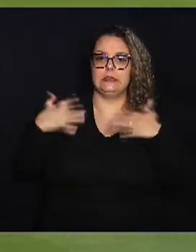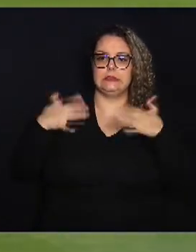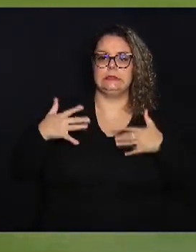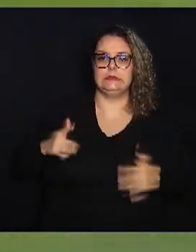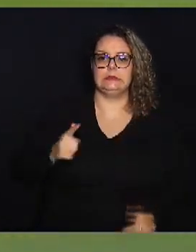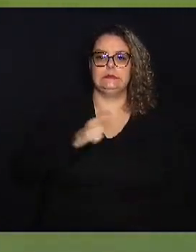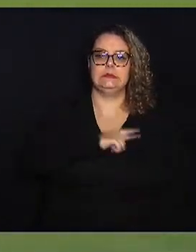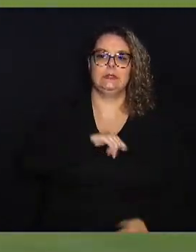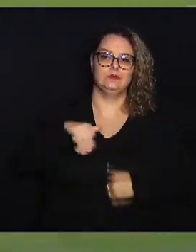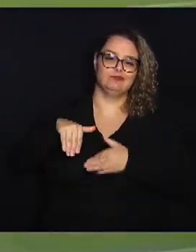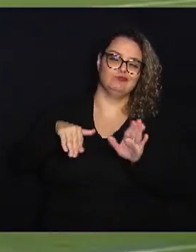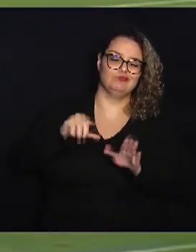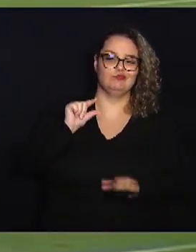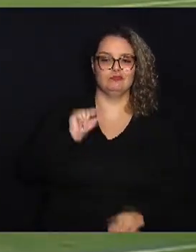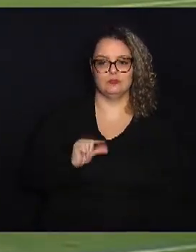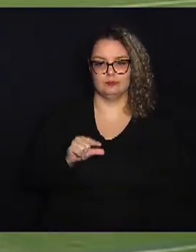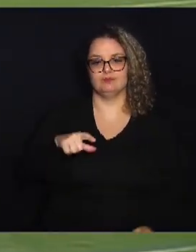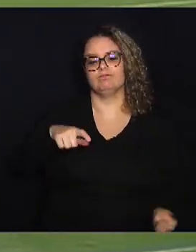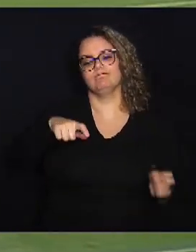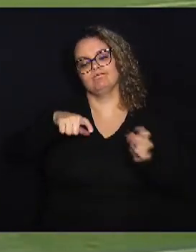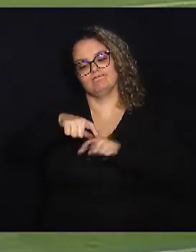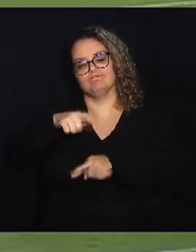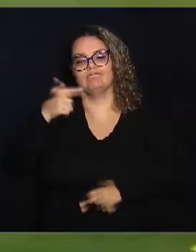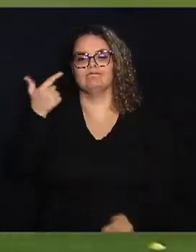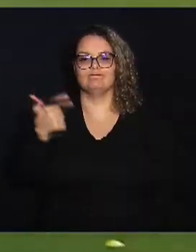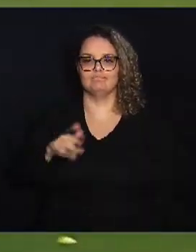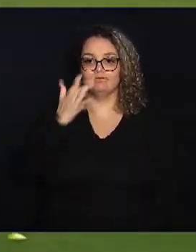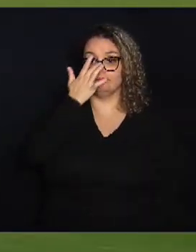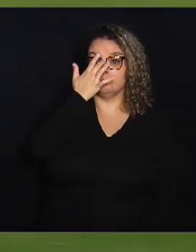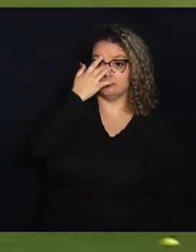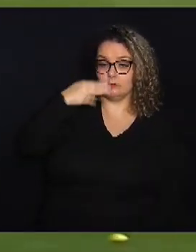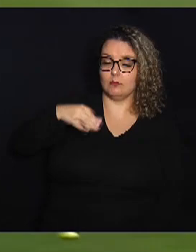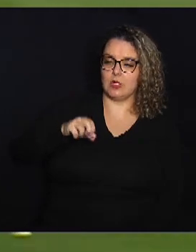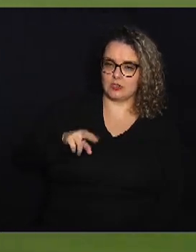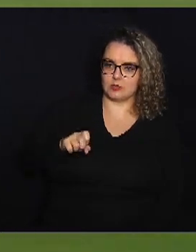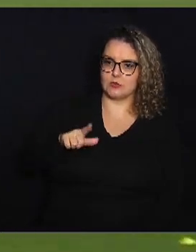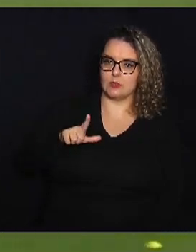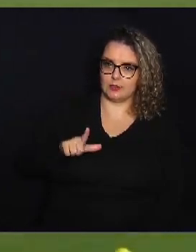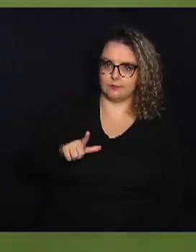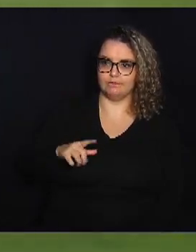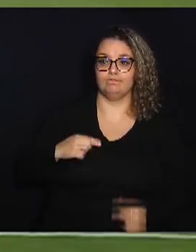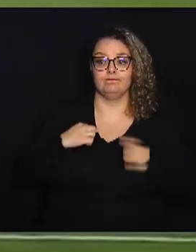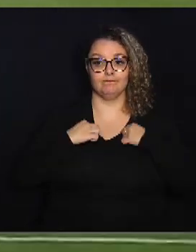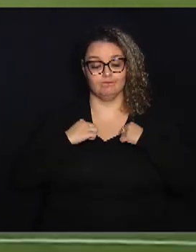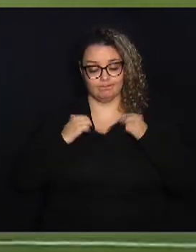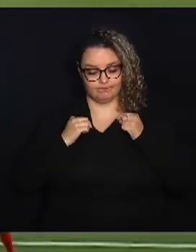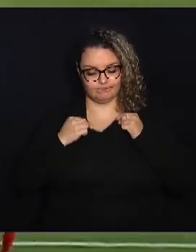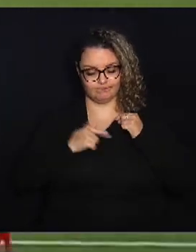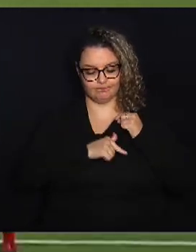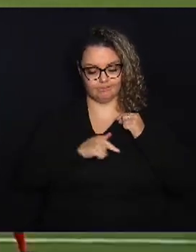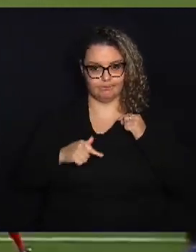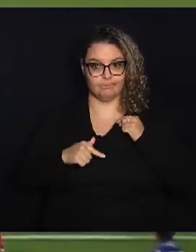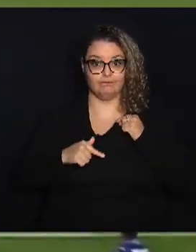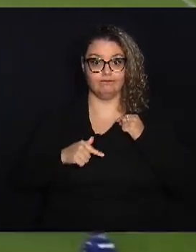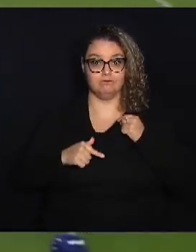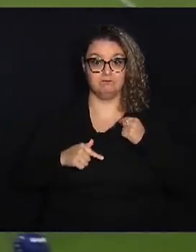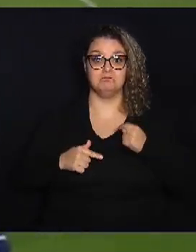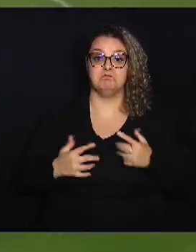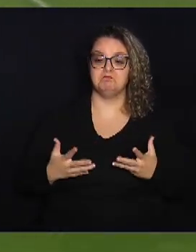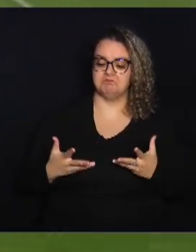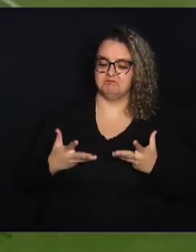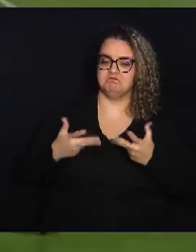afastou mal e a bola caiu novamente para Maxwell, que dessa vez o camisa 77 virou um lindo voleio